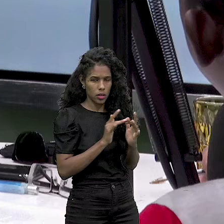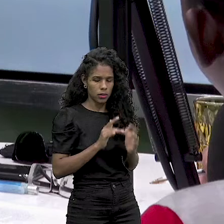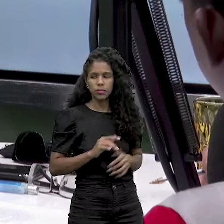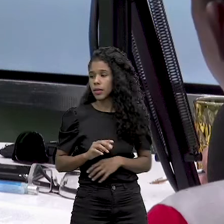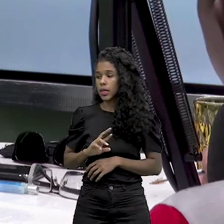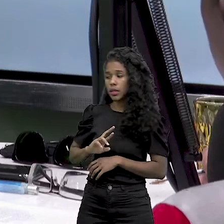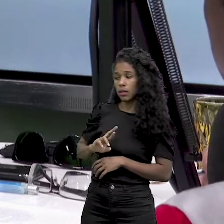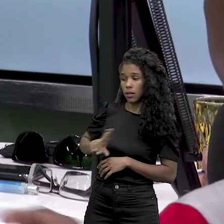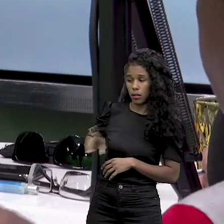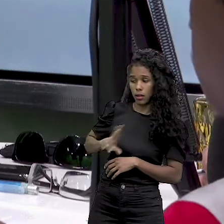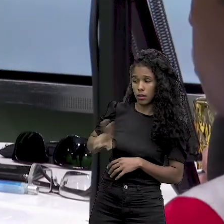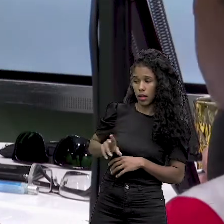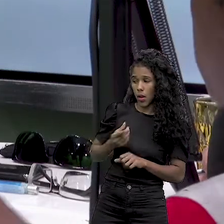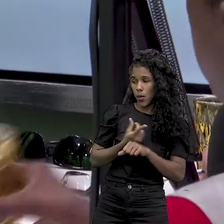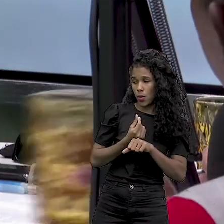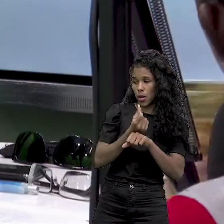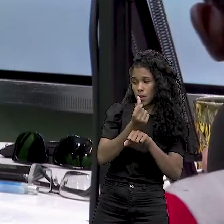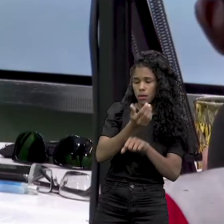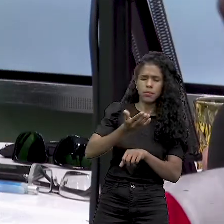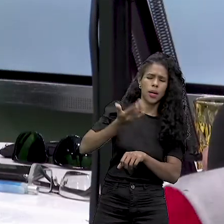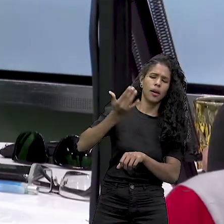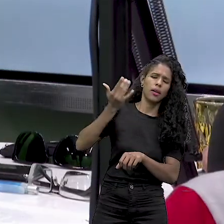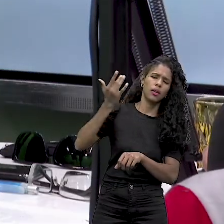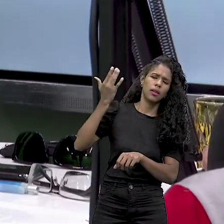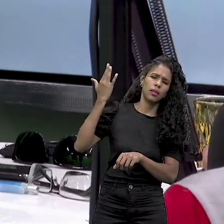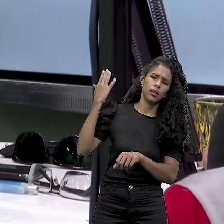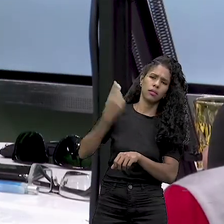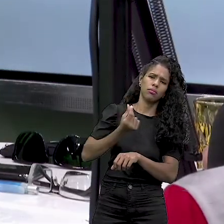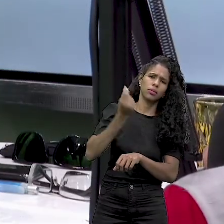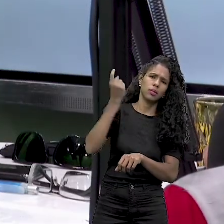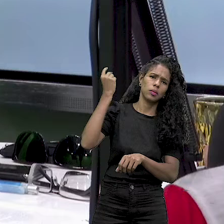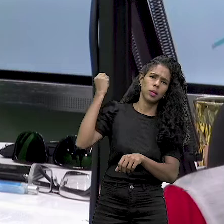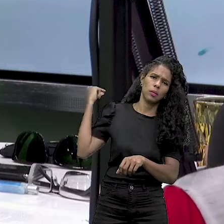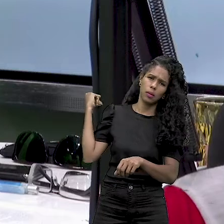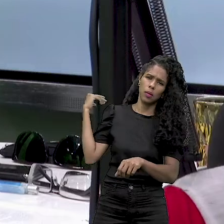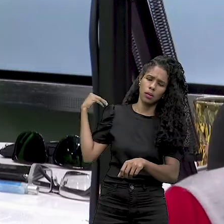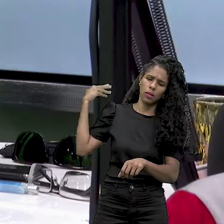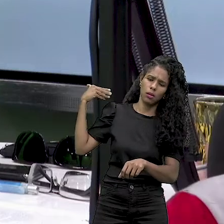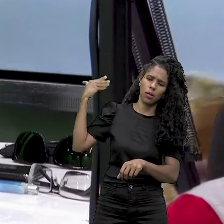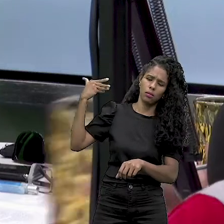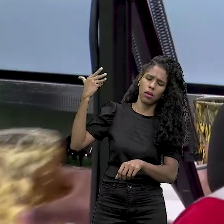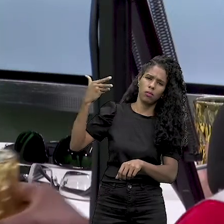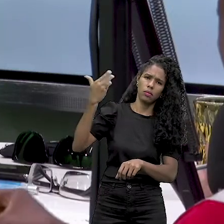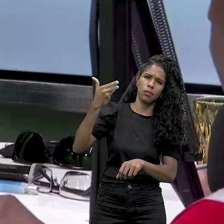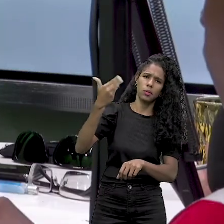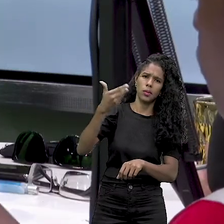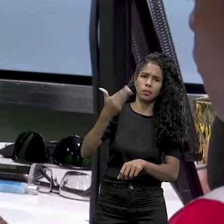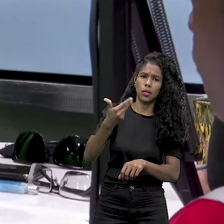um processo econômico que vem historicamente crescendo naturalmente, né?